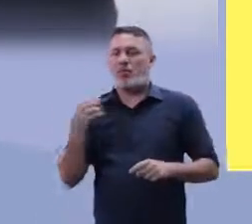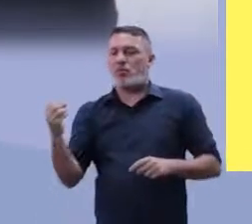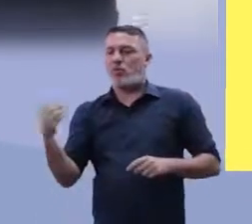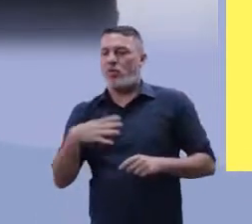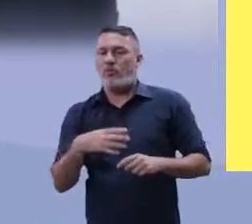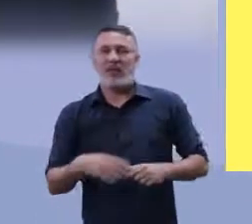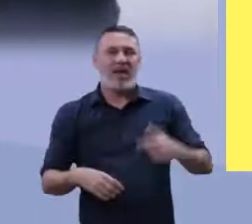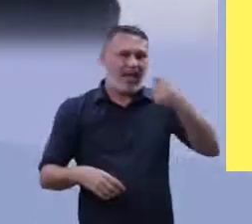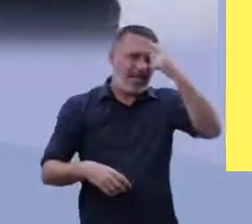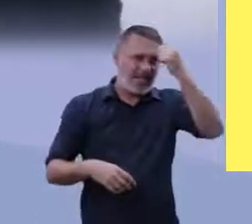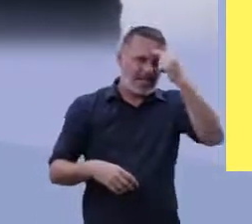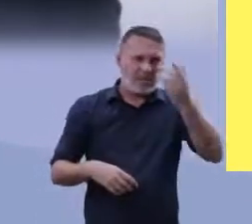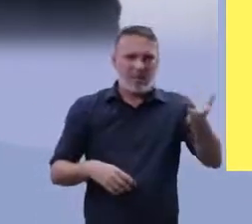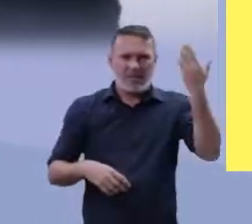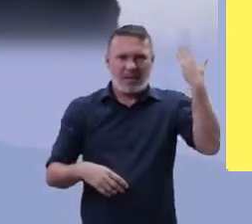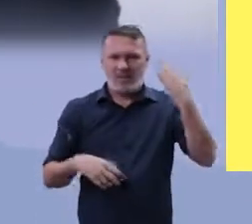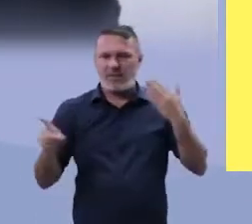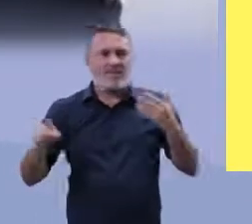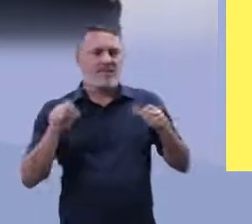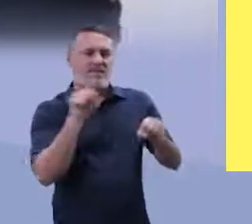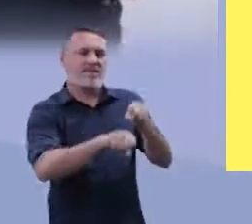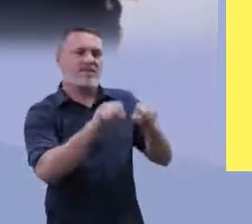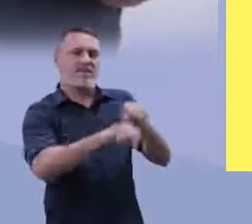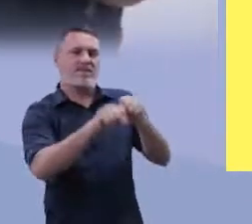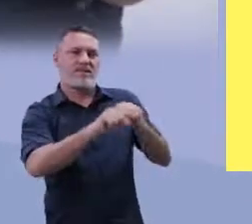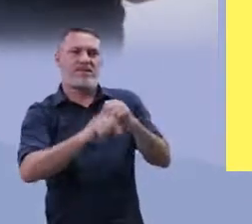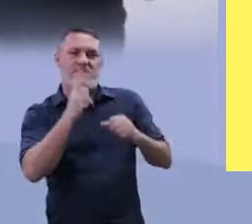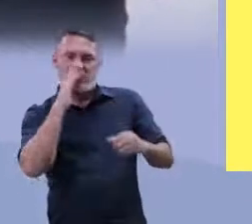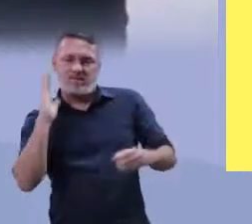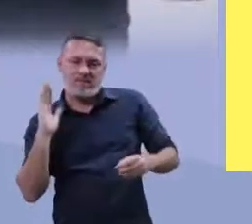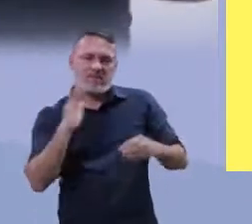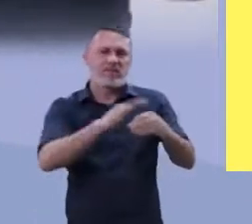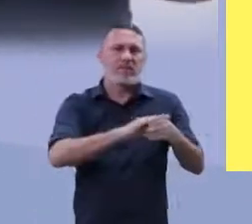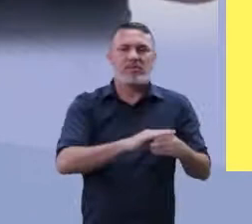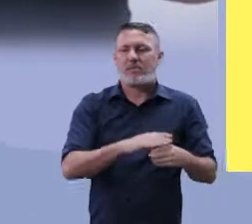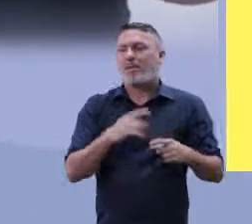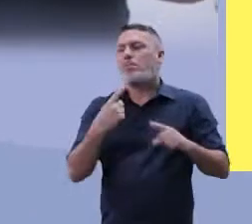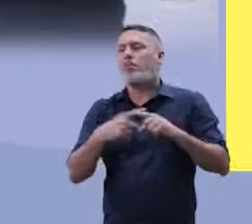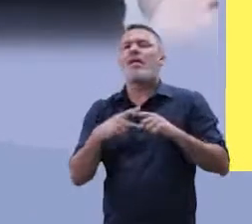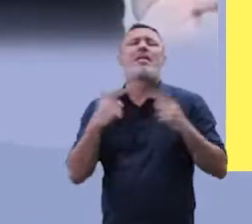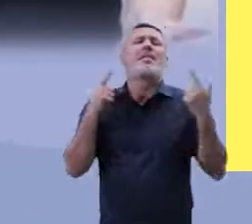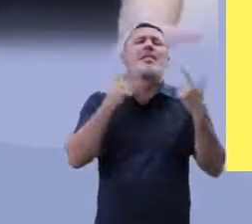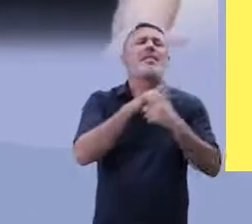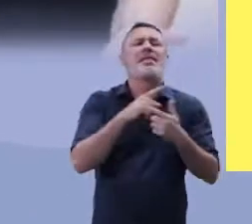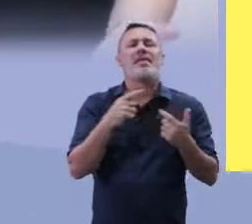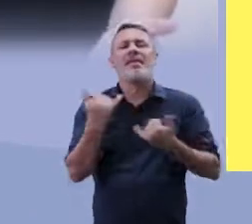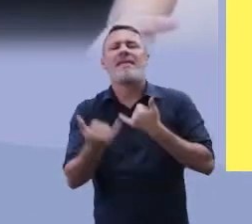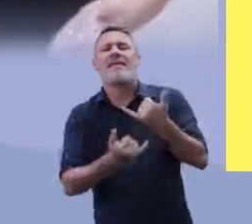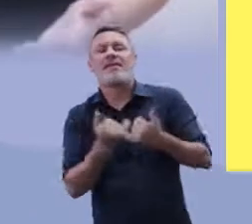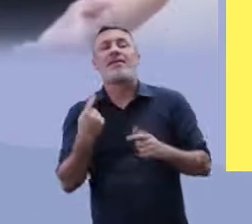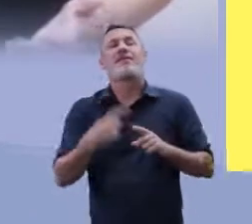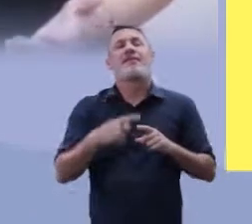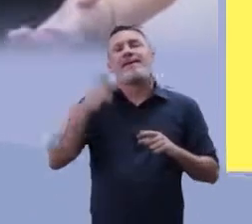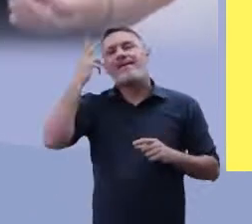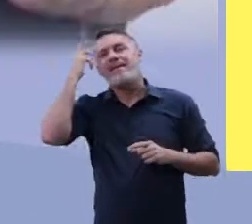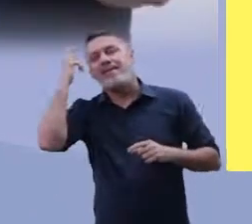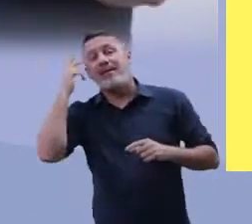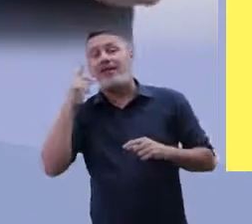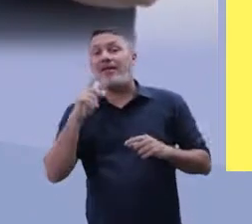e destruiriam o acadêmico e o passado. Então eles precisavam trazer. De quem eles riam? Eles